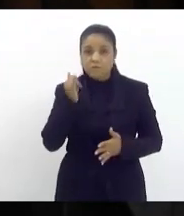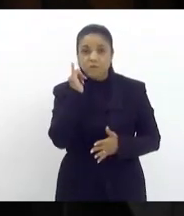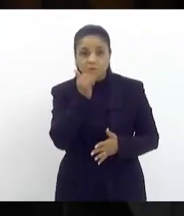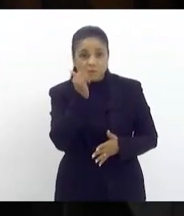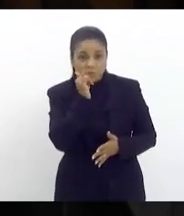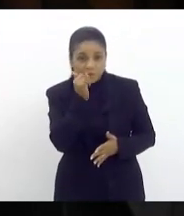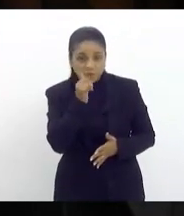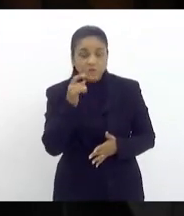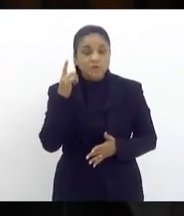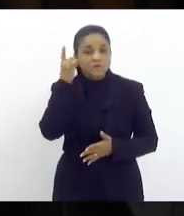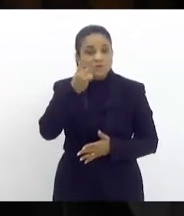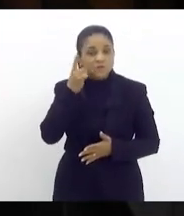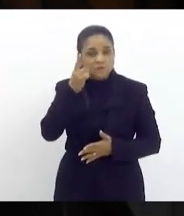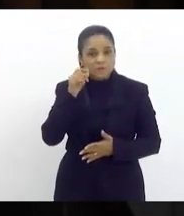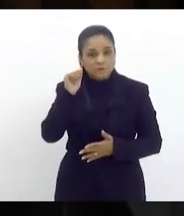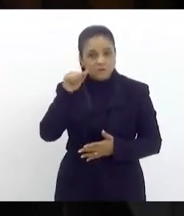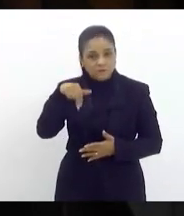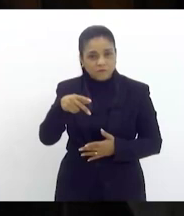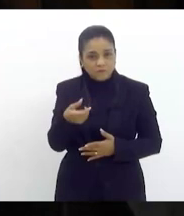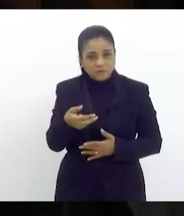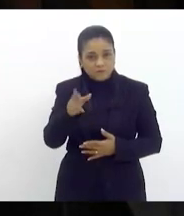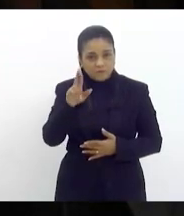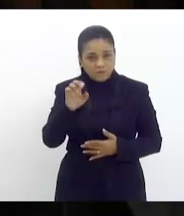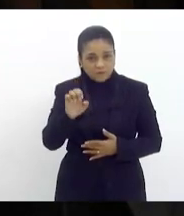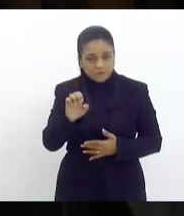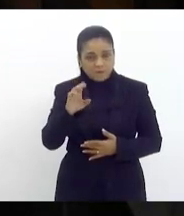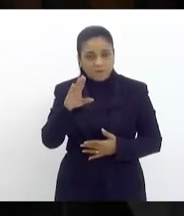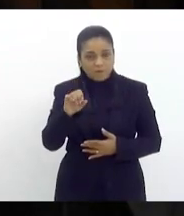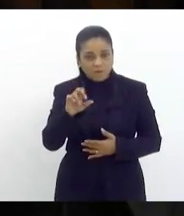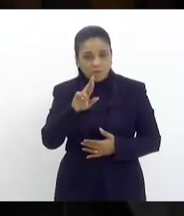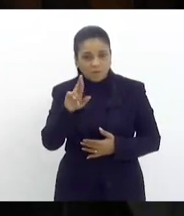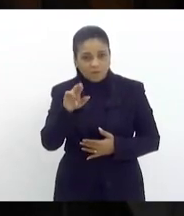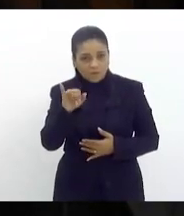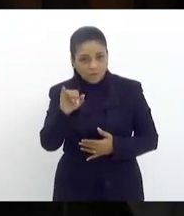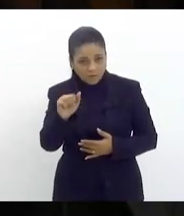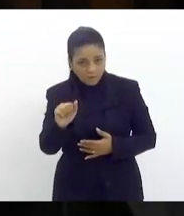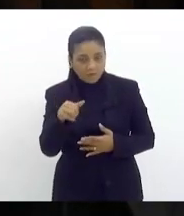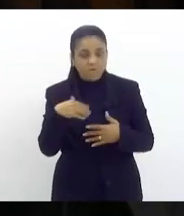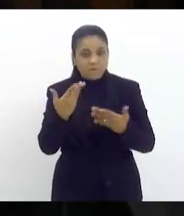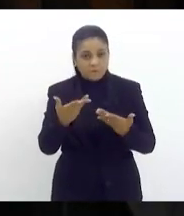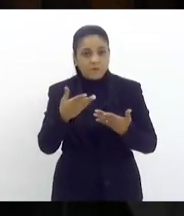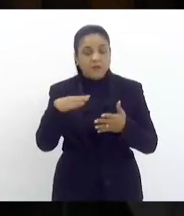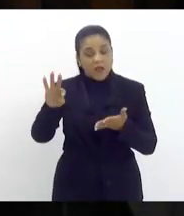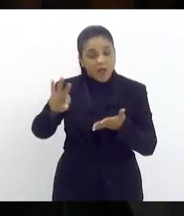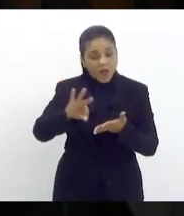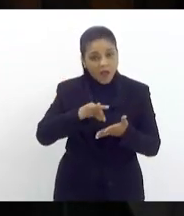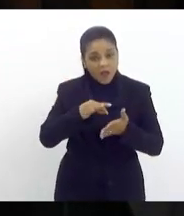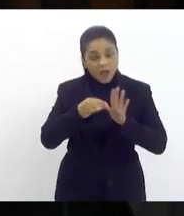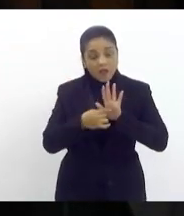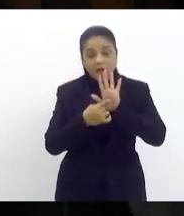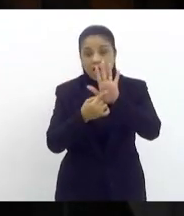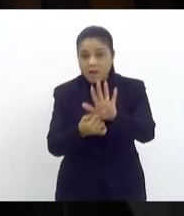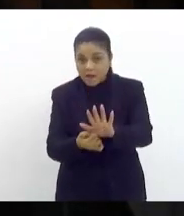deputado André Correia, queria aqui assinalar